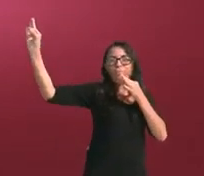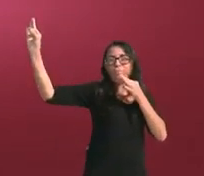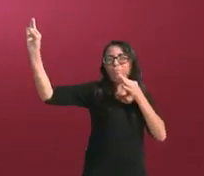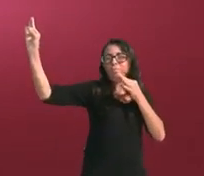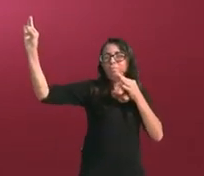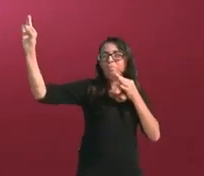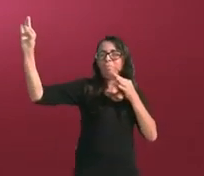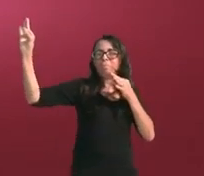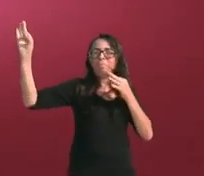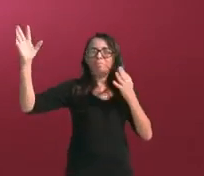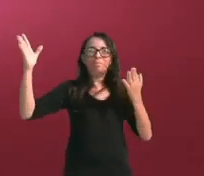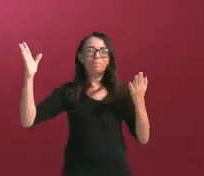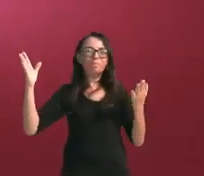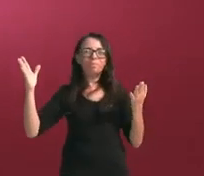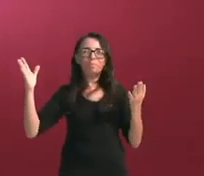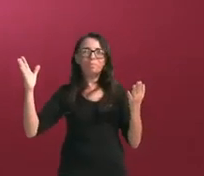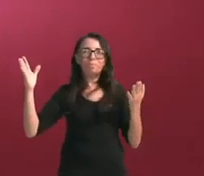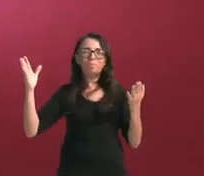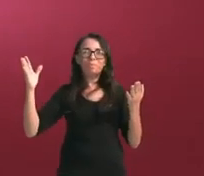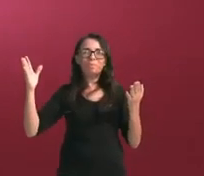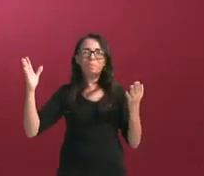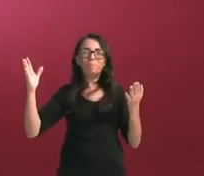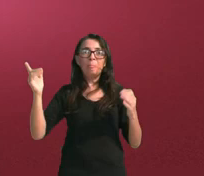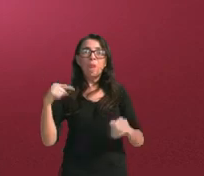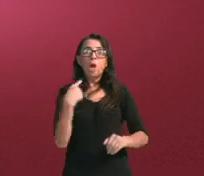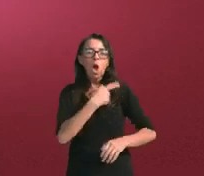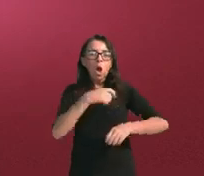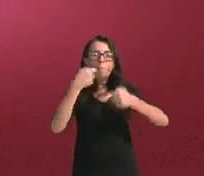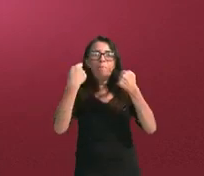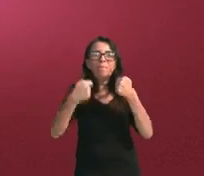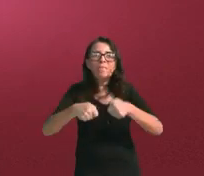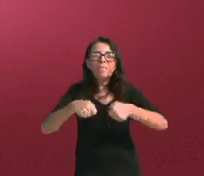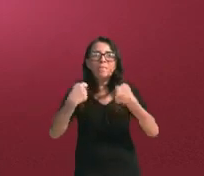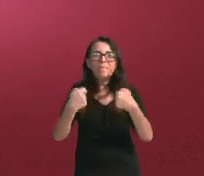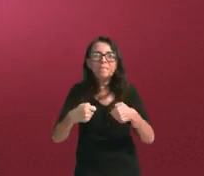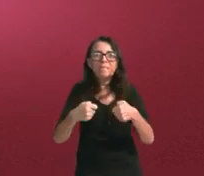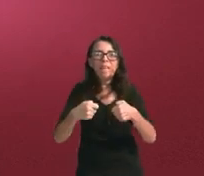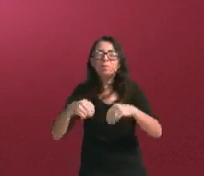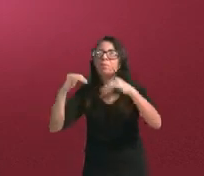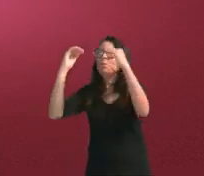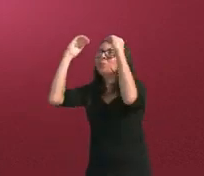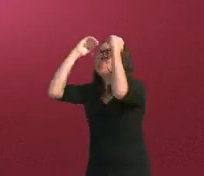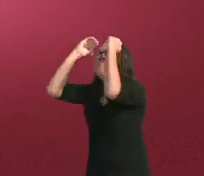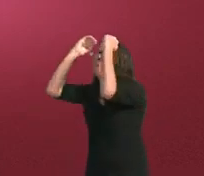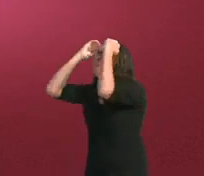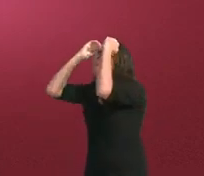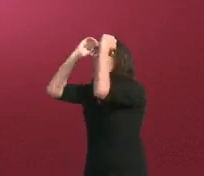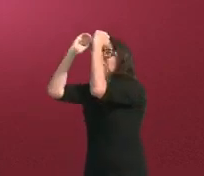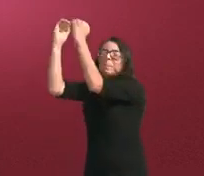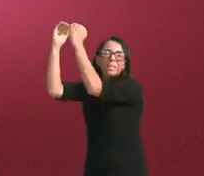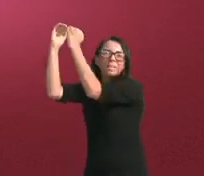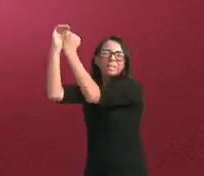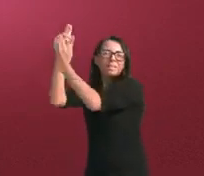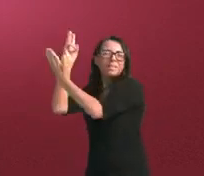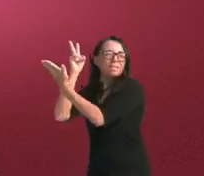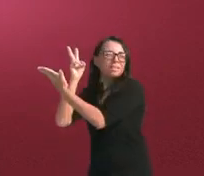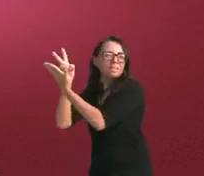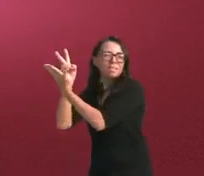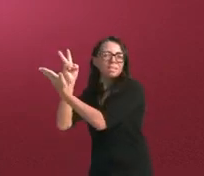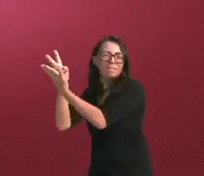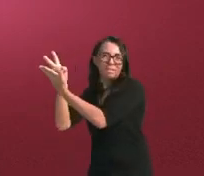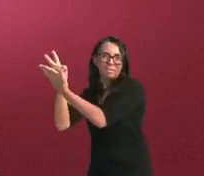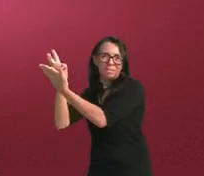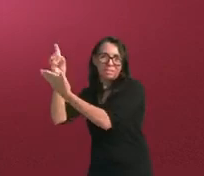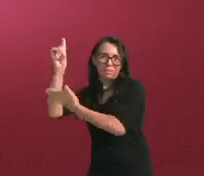caminho que a gente permita que Deus venha agir, realizar os seus propósitos nas nossas